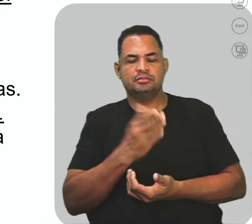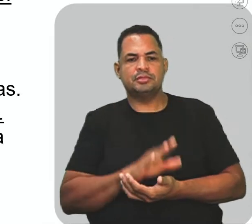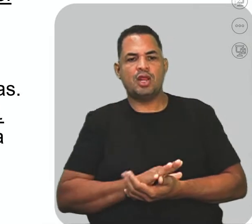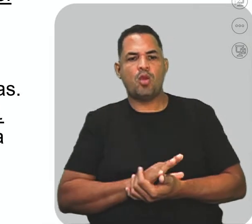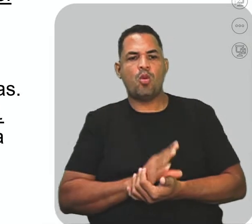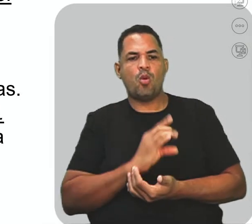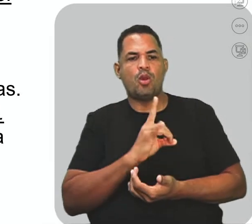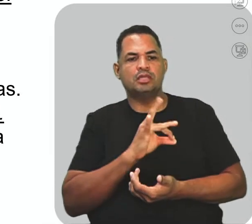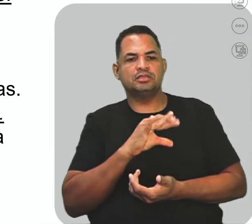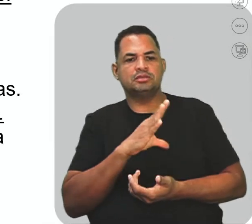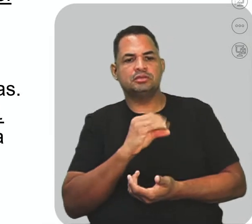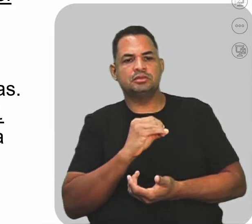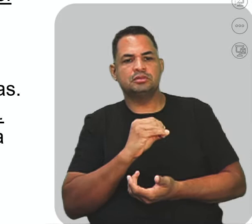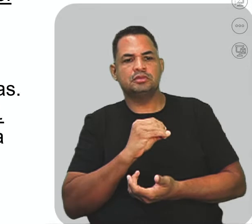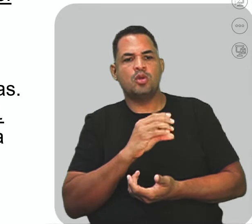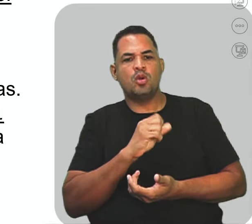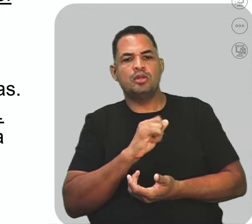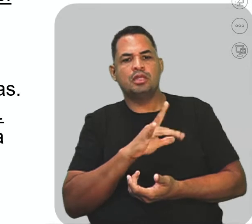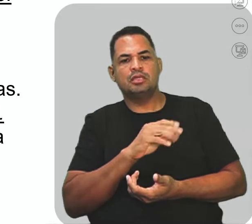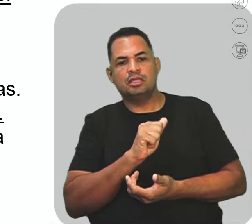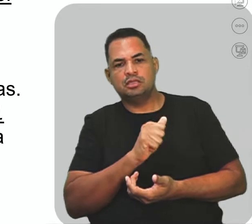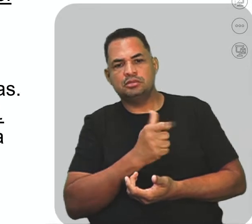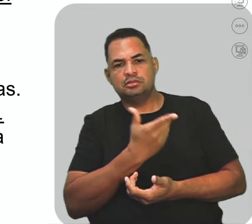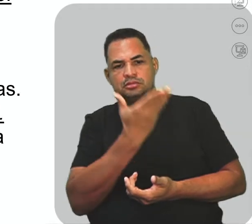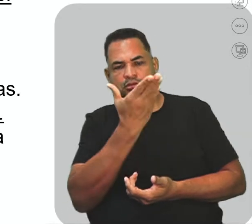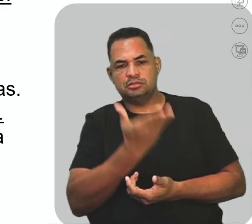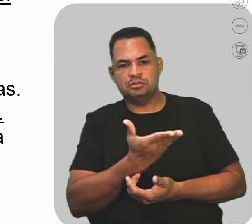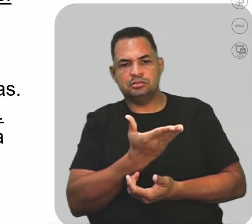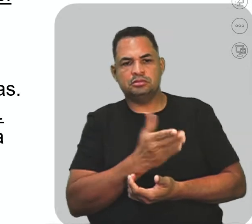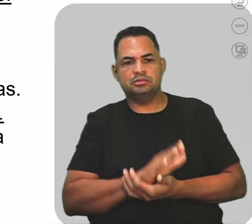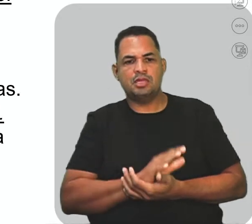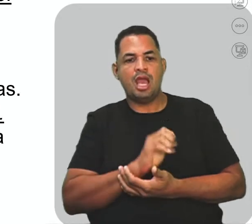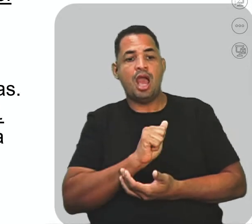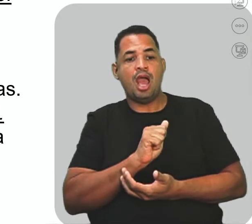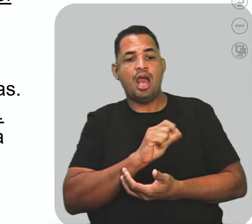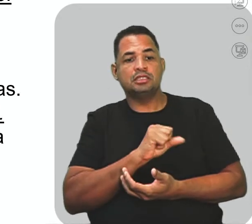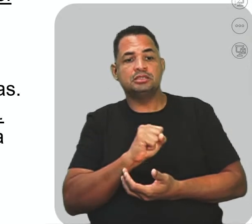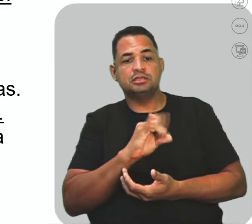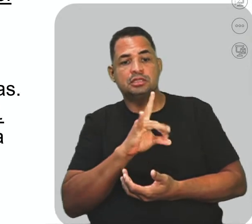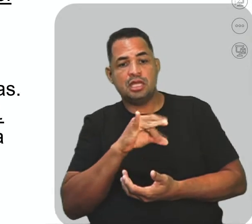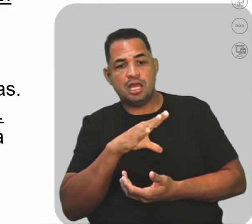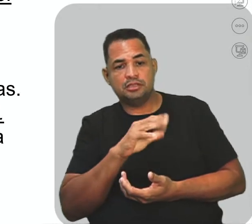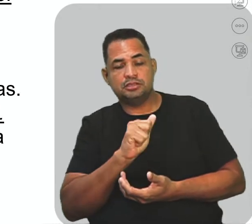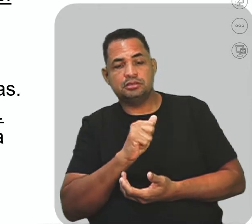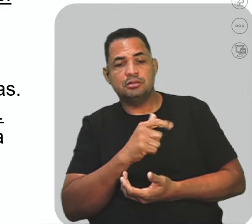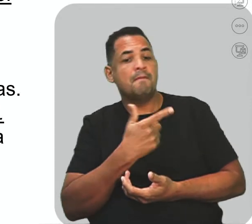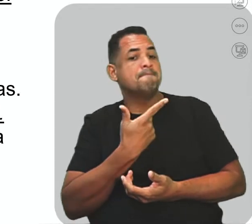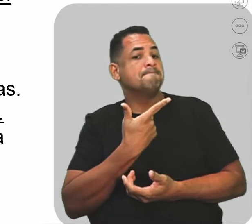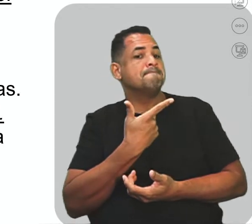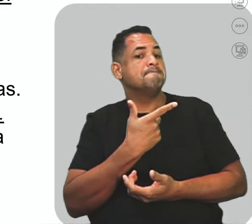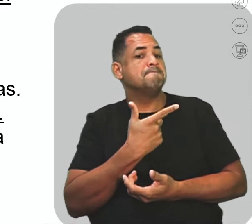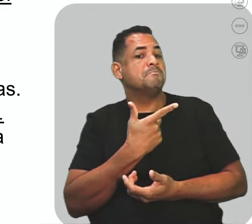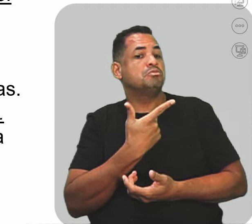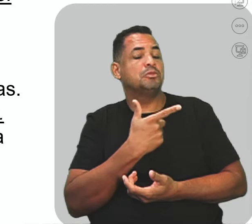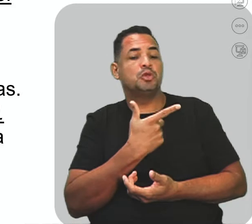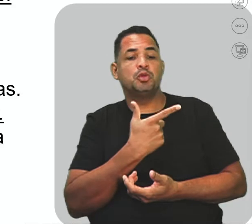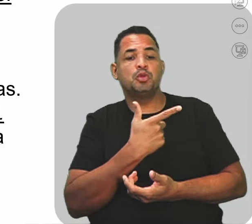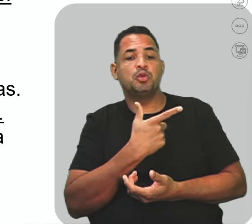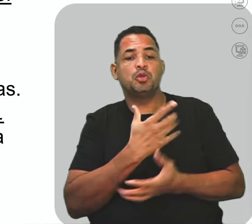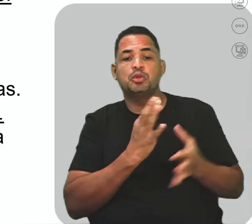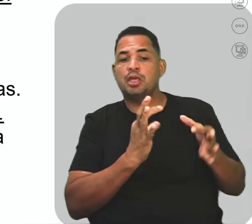caso, coordenadas, né? Nesse caso, ela é assindética, porque não vem ligada